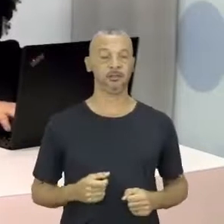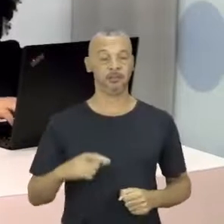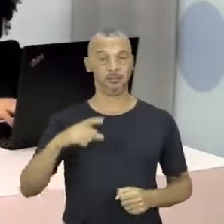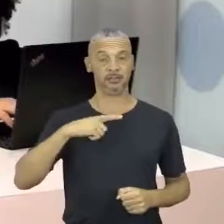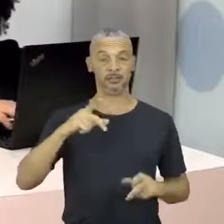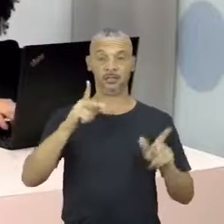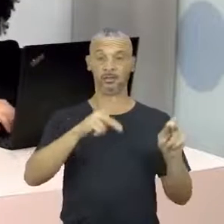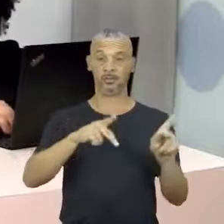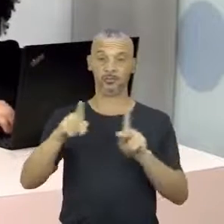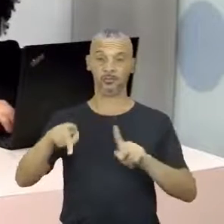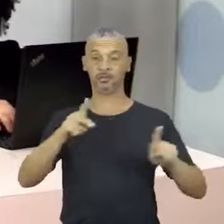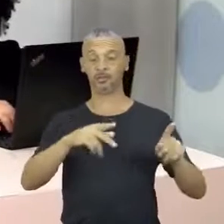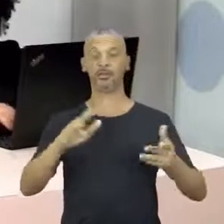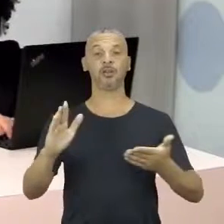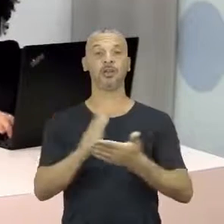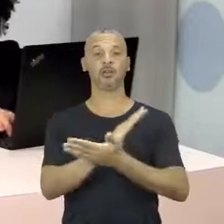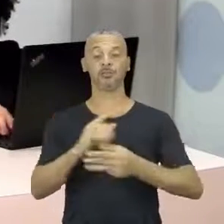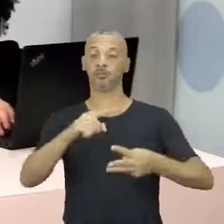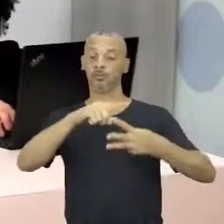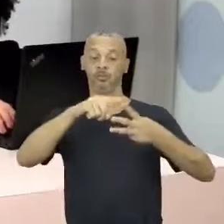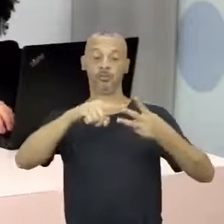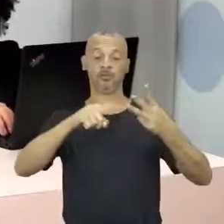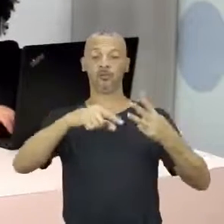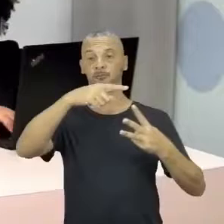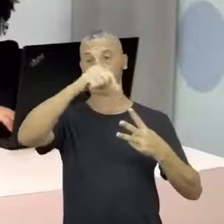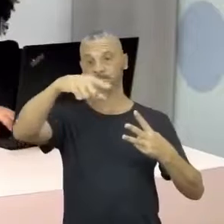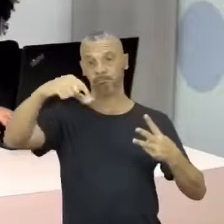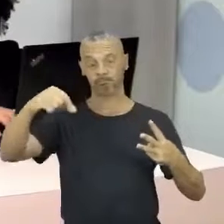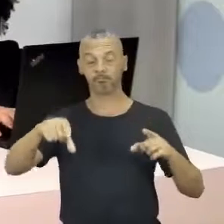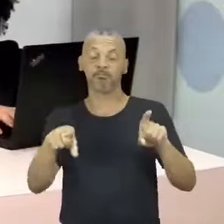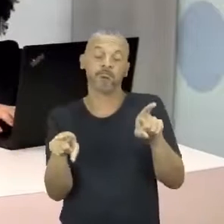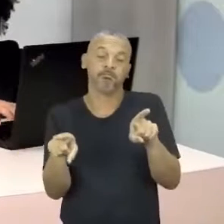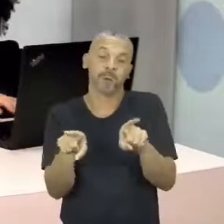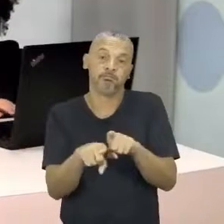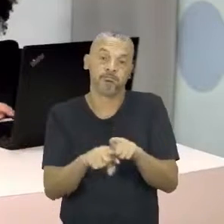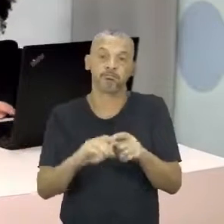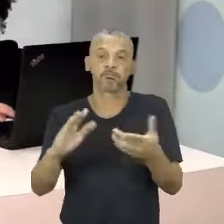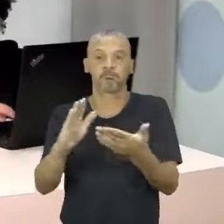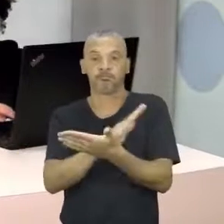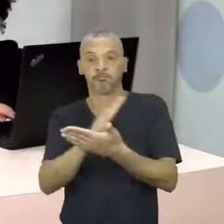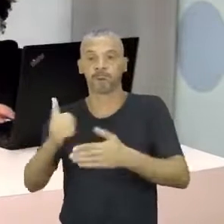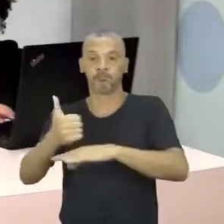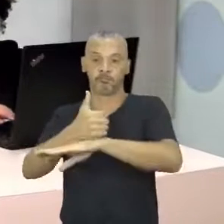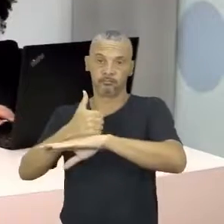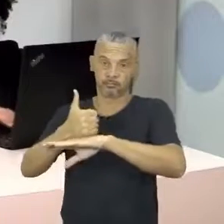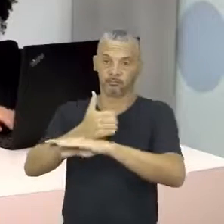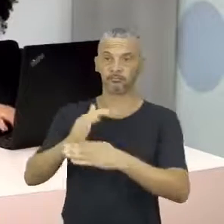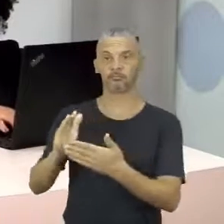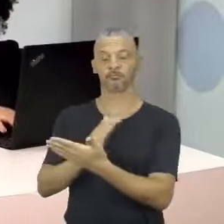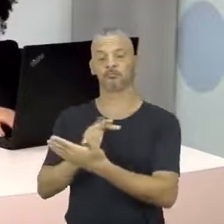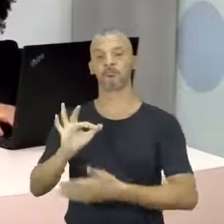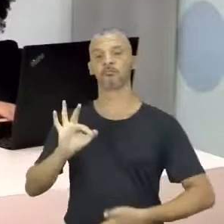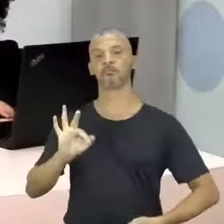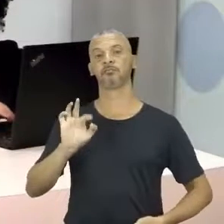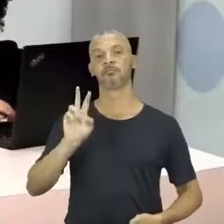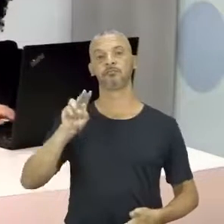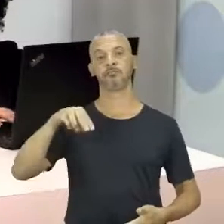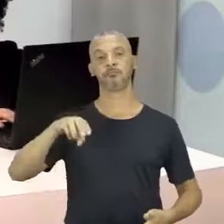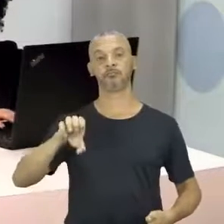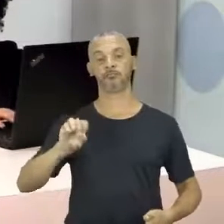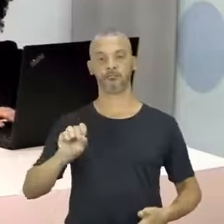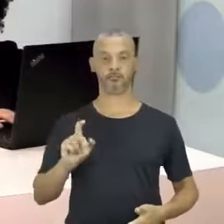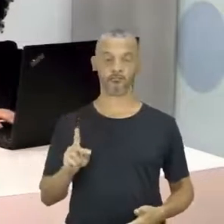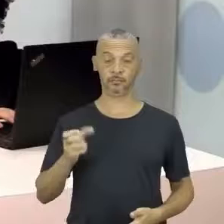tem docentes que estão nos 3 processos, ou que estão em um só, ou que estão no profissionalizante e no da VUNESP. Se você tiver uma abertura